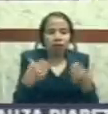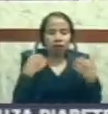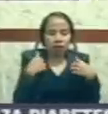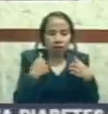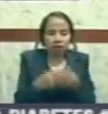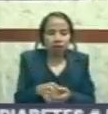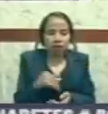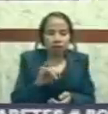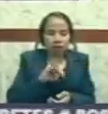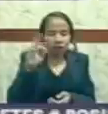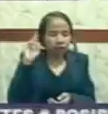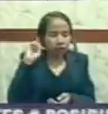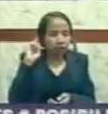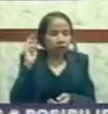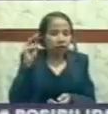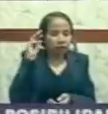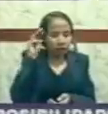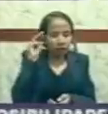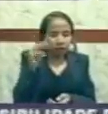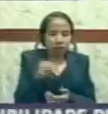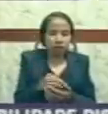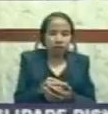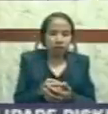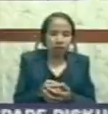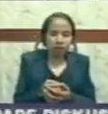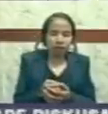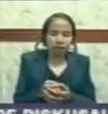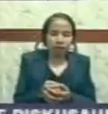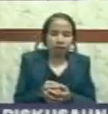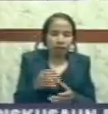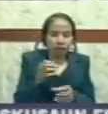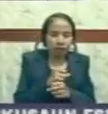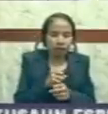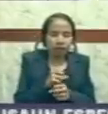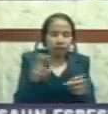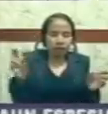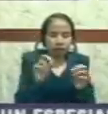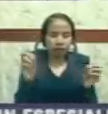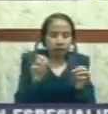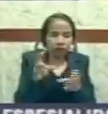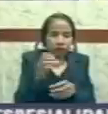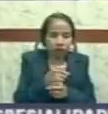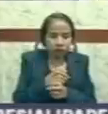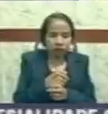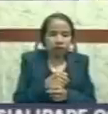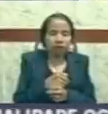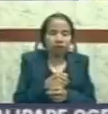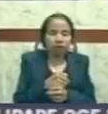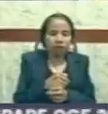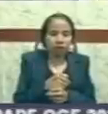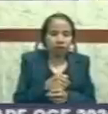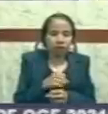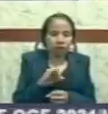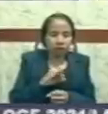cata. Senhor ministro, diham katak ne simula simo se pondera, mas how bel foto conclusão